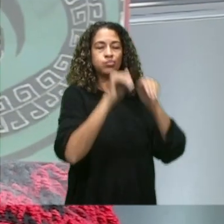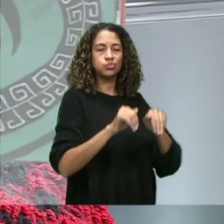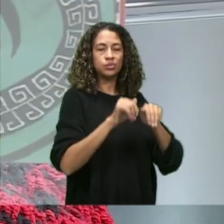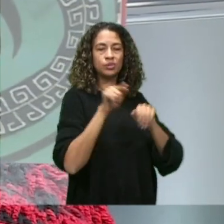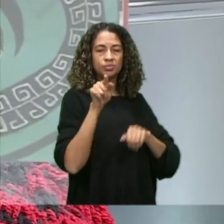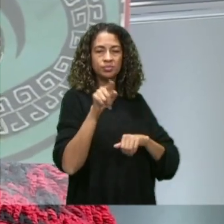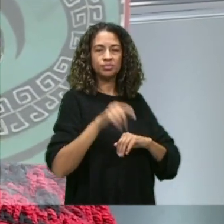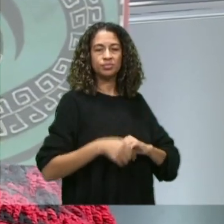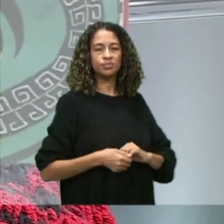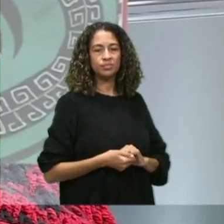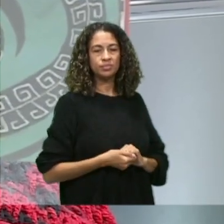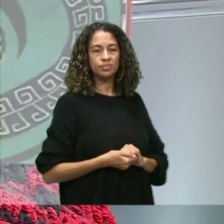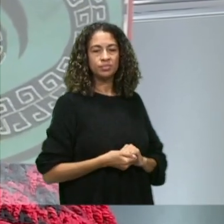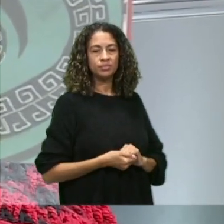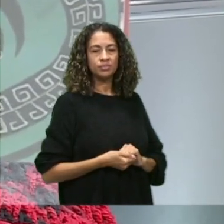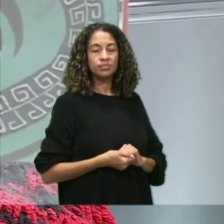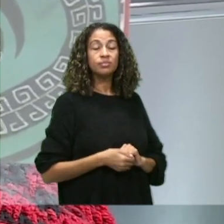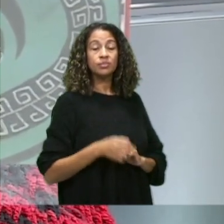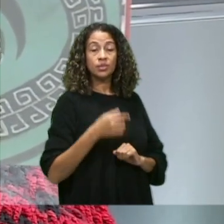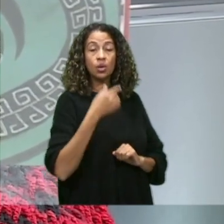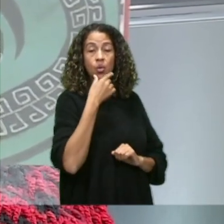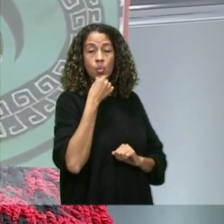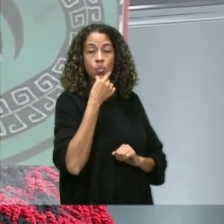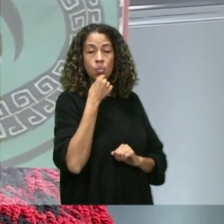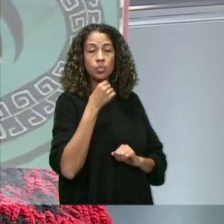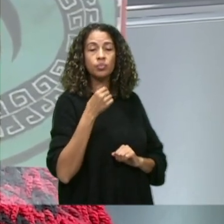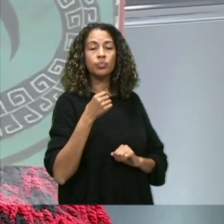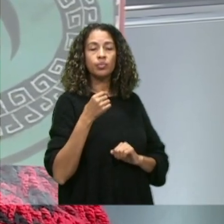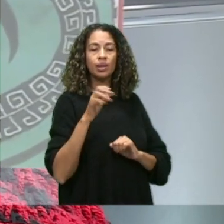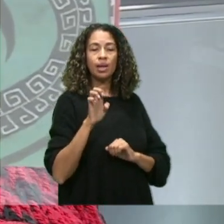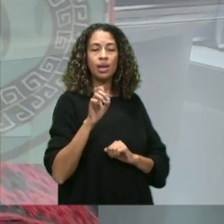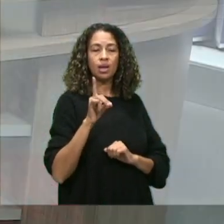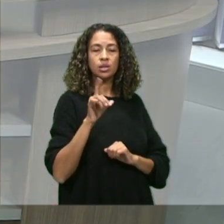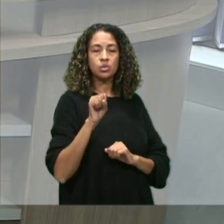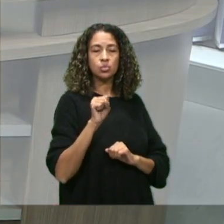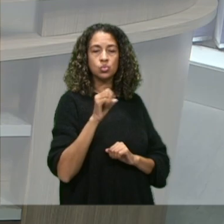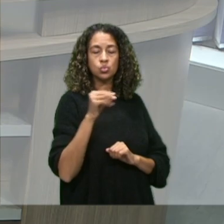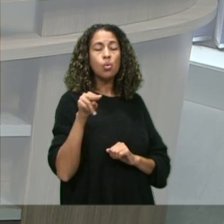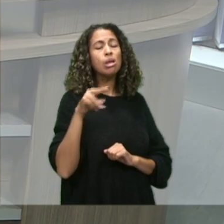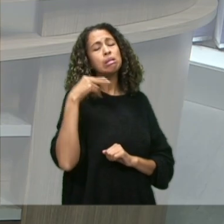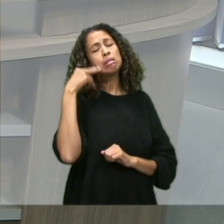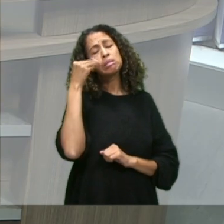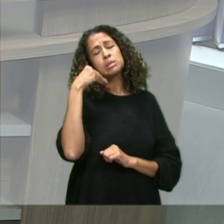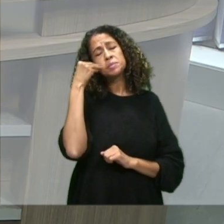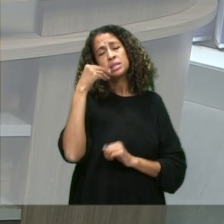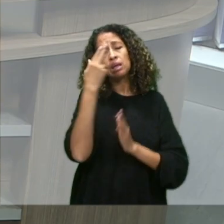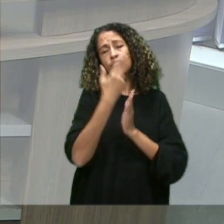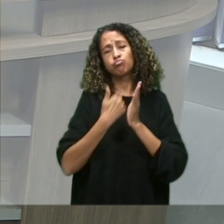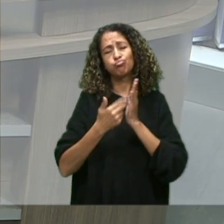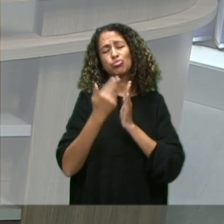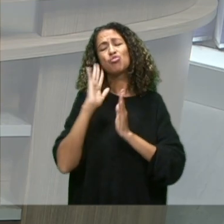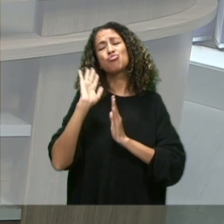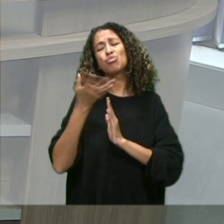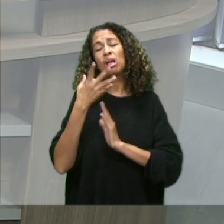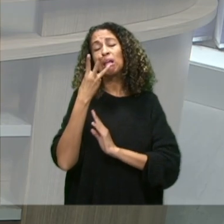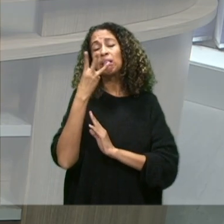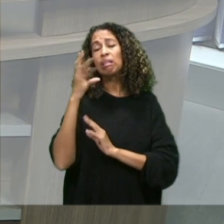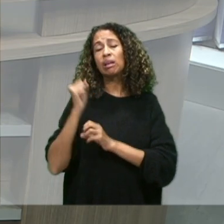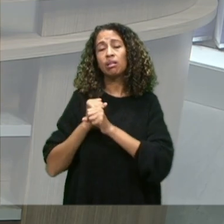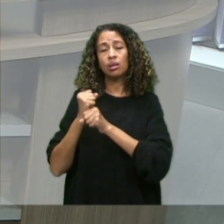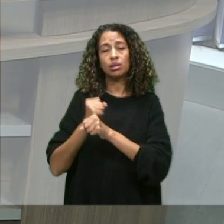O Edson, ele é um desenhista e escultor muito experiente, assim, ele já trabalha há 30 anos com